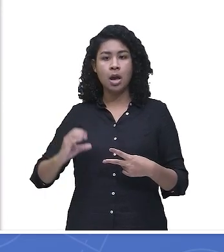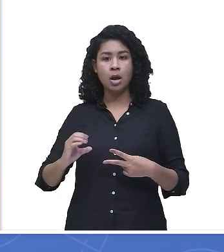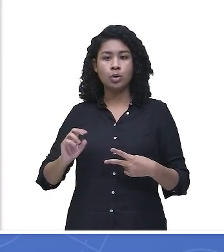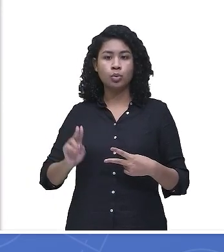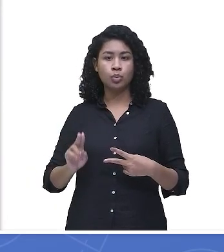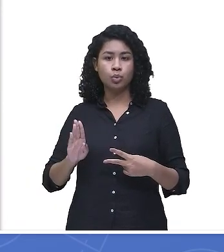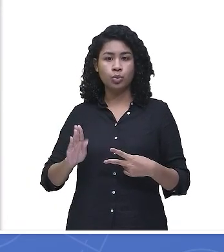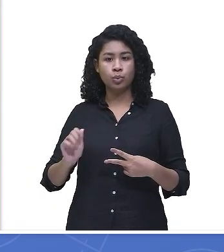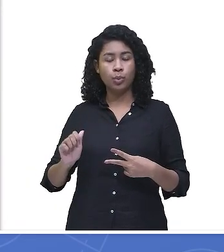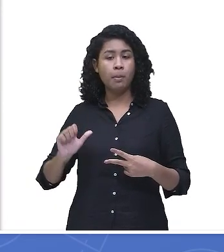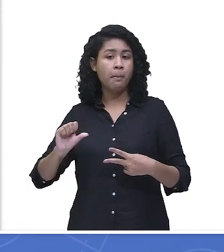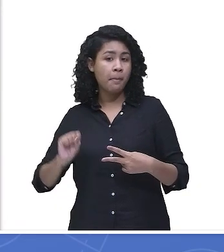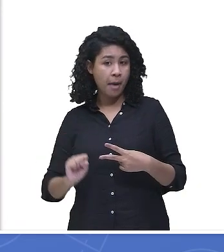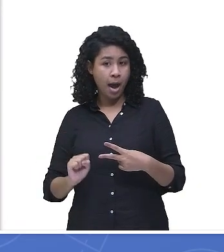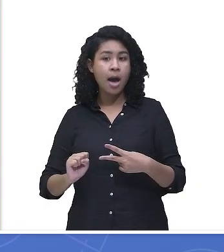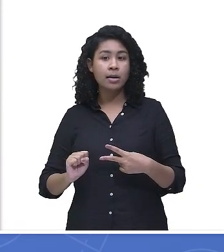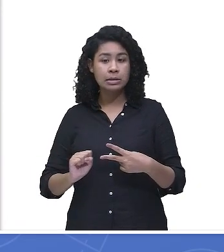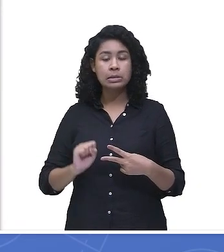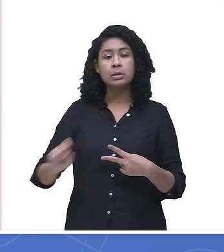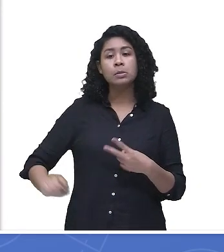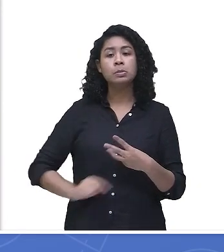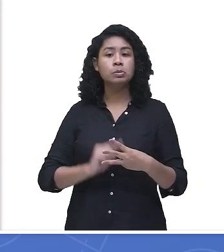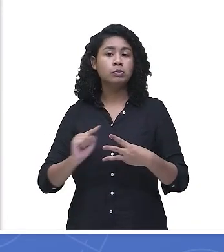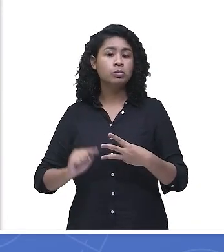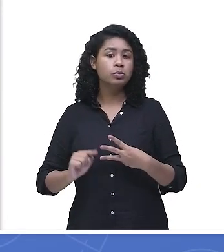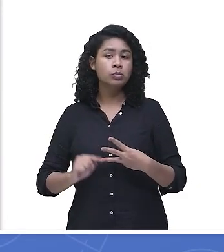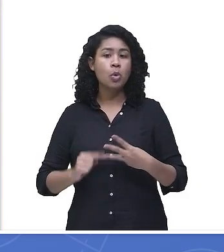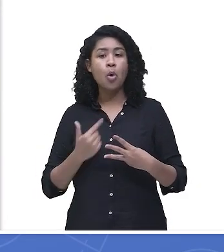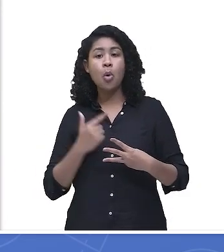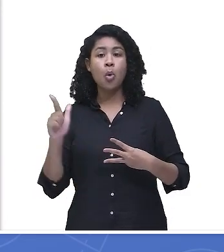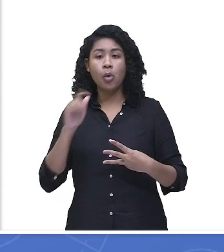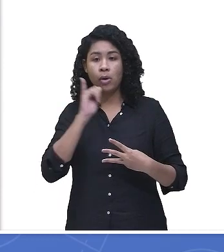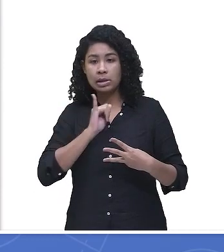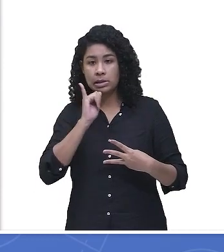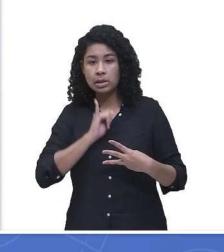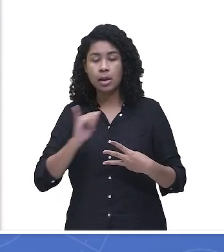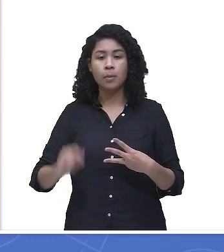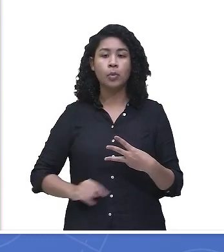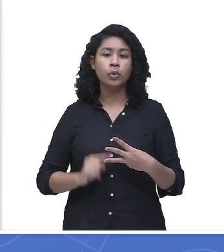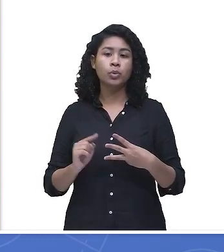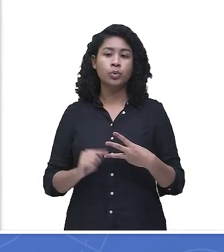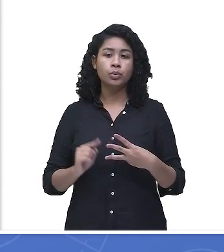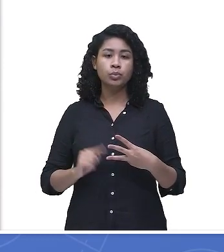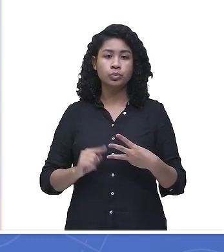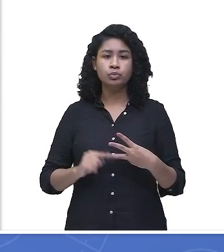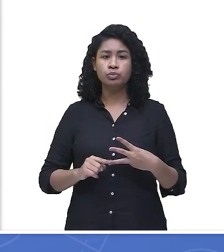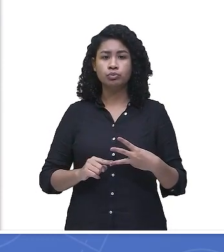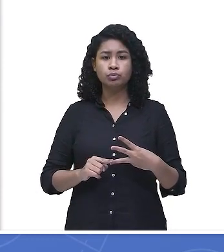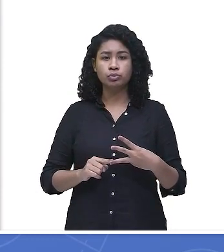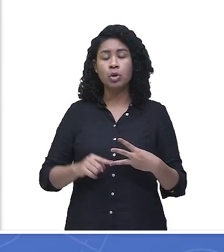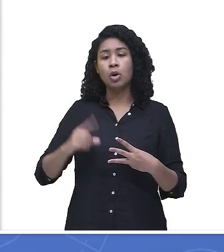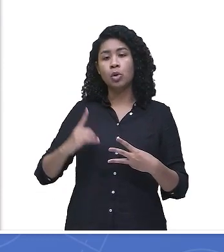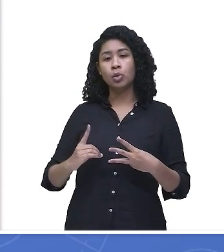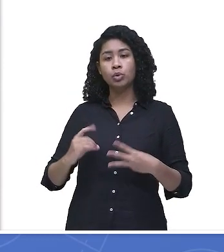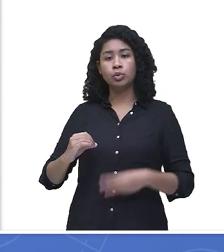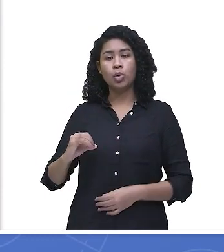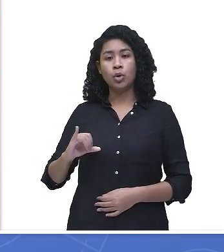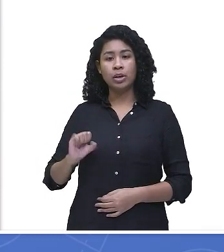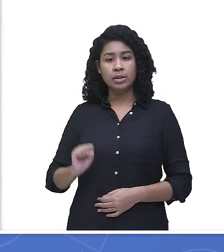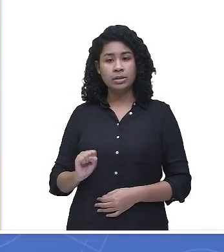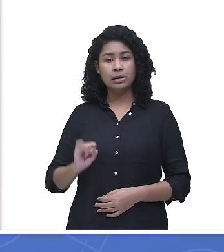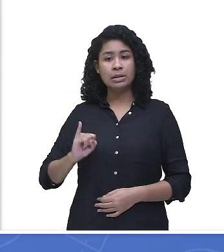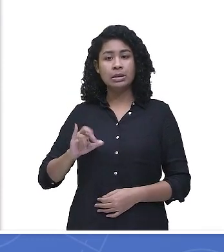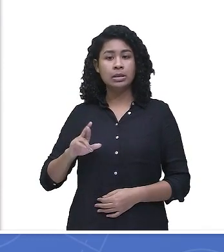Brás Cubas, de Machado de Assis. E vamos ter também romances modernos, como Dois Irmãos, de Milton